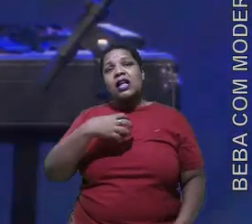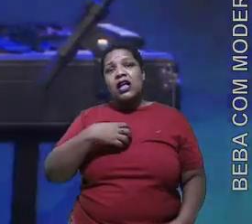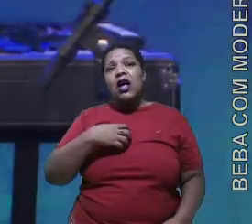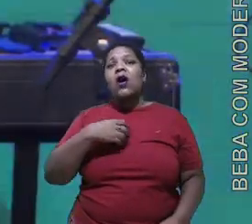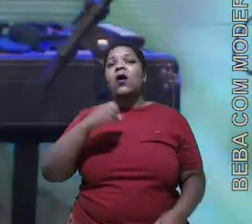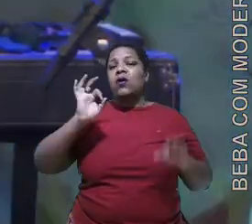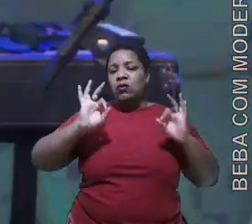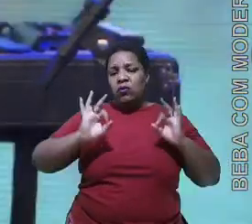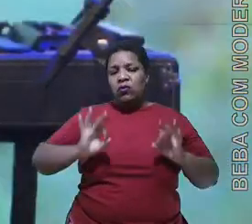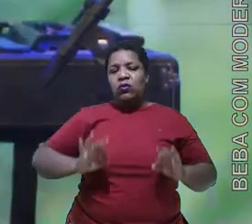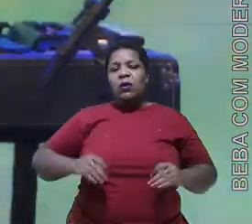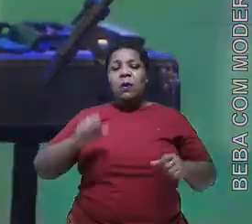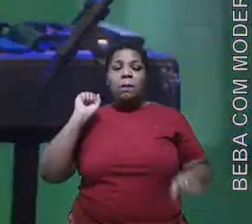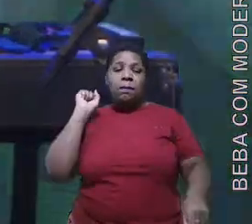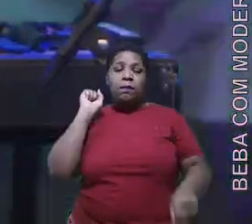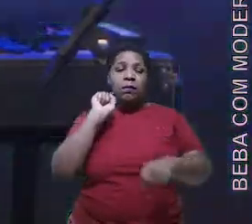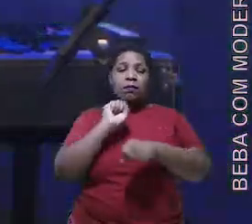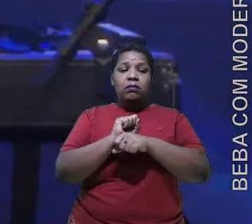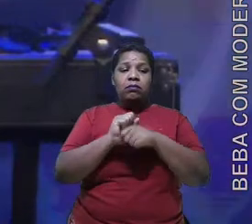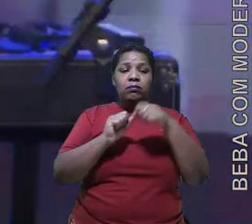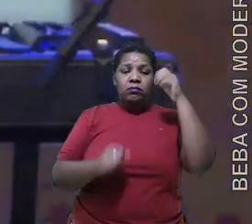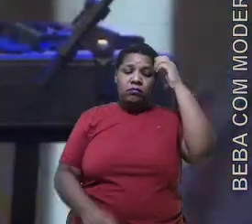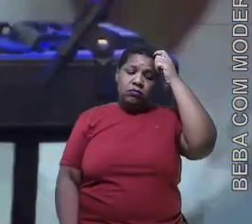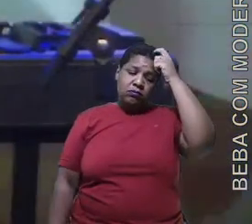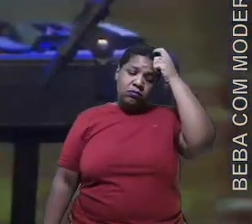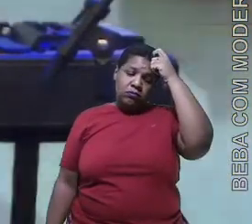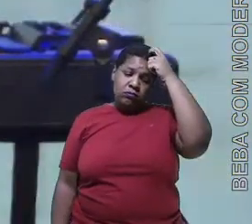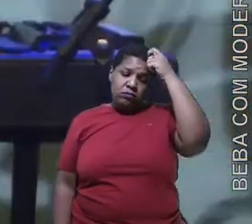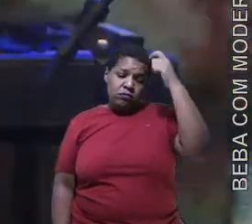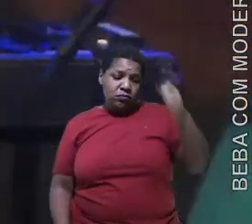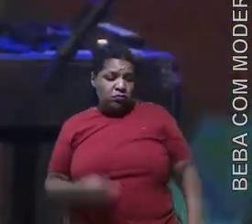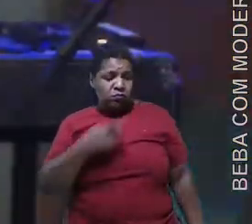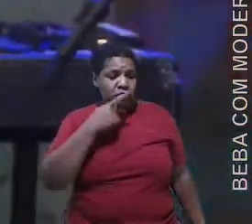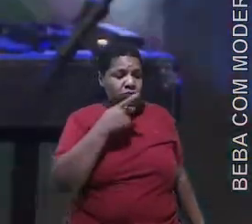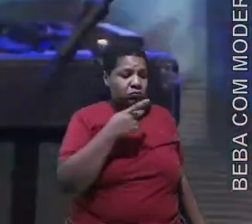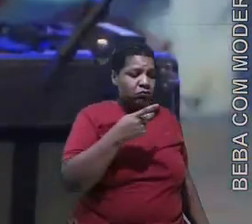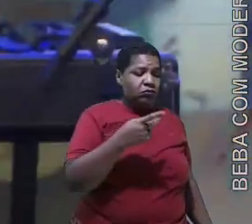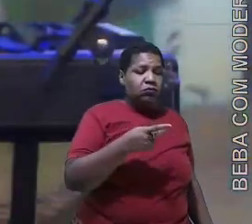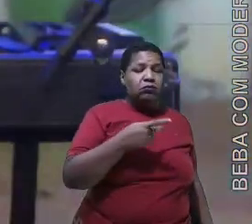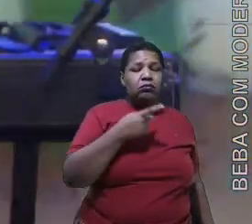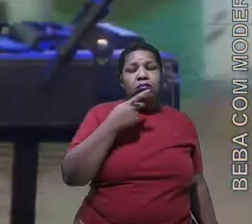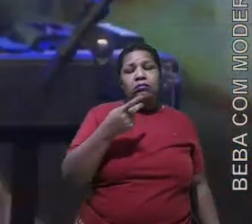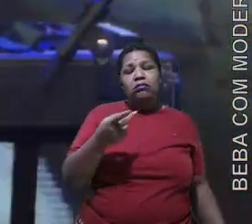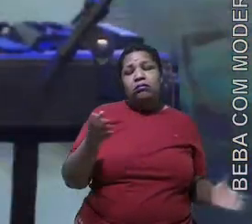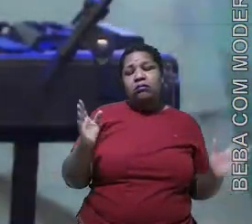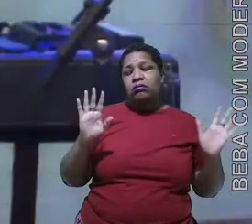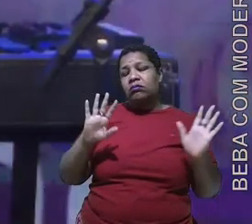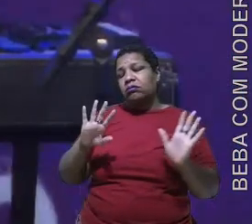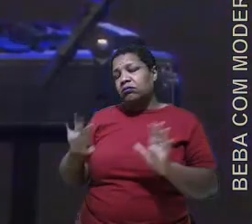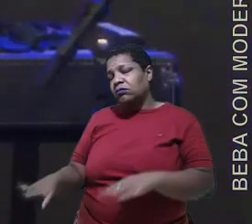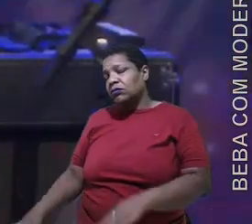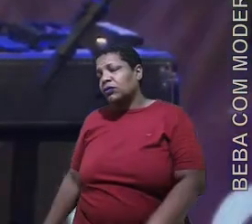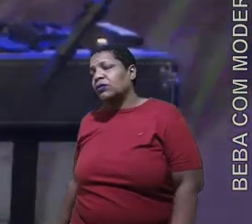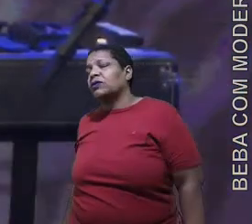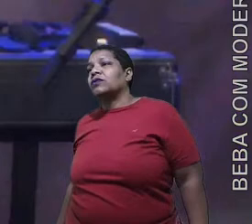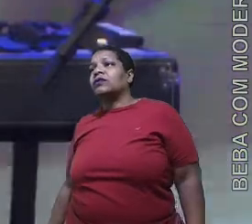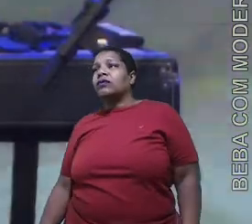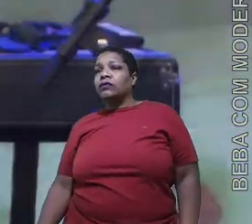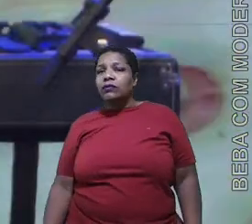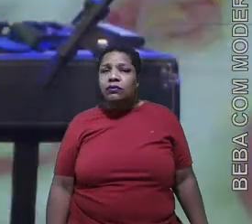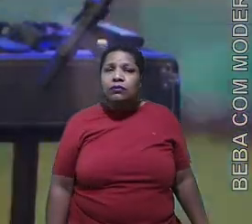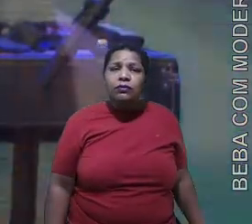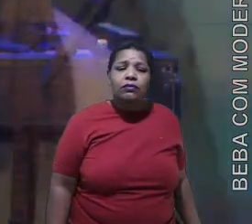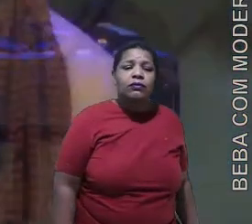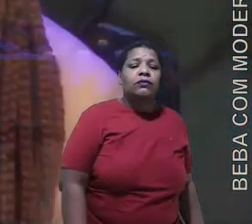tenho que pagar de namorar não é